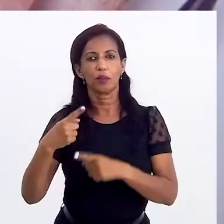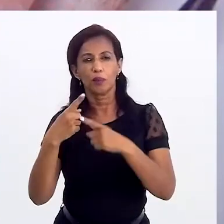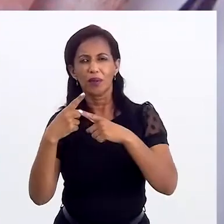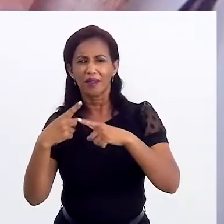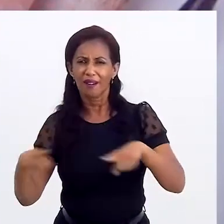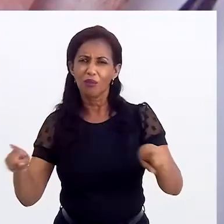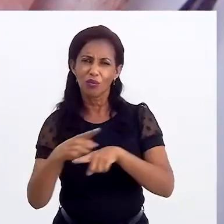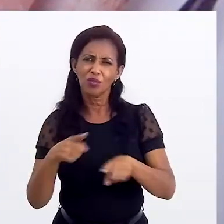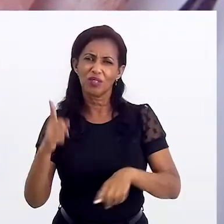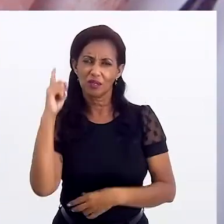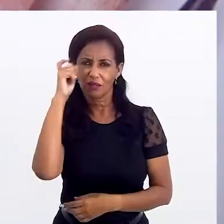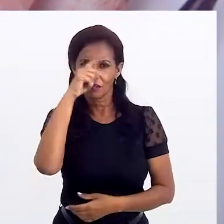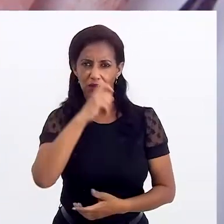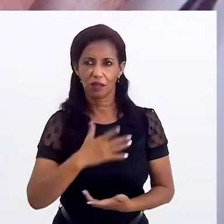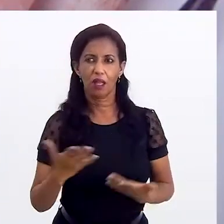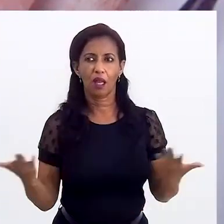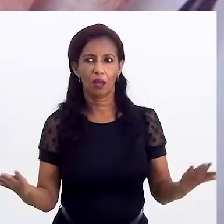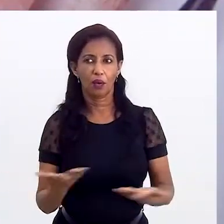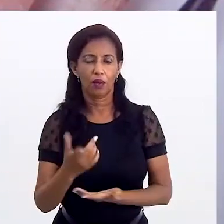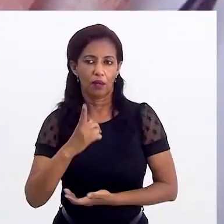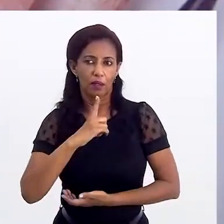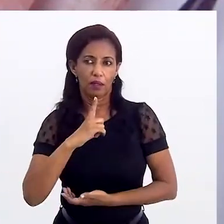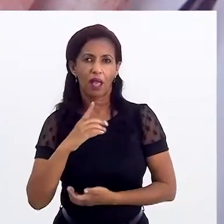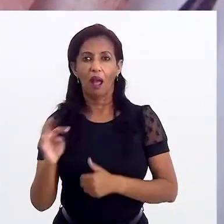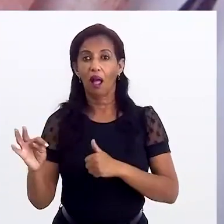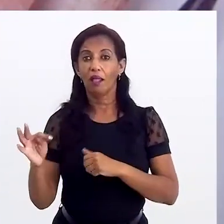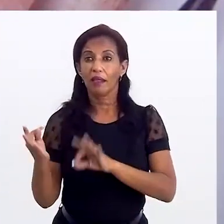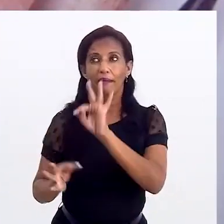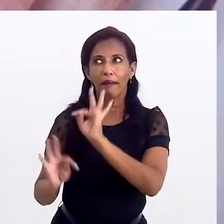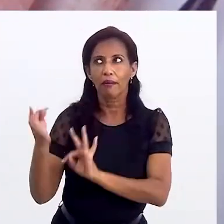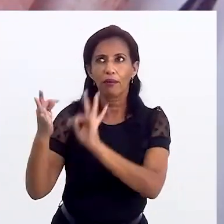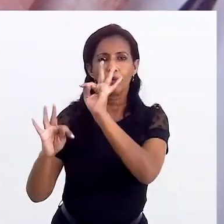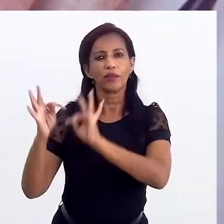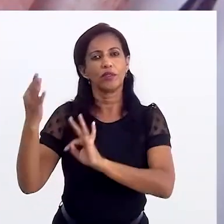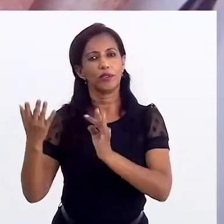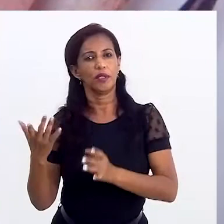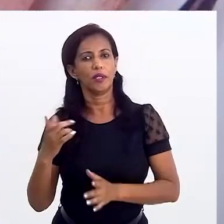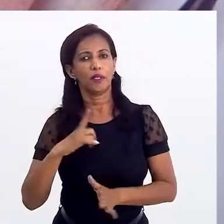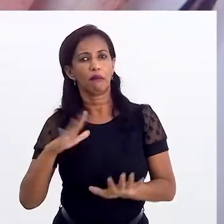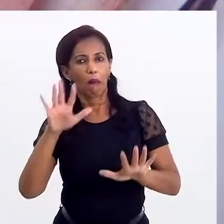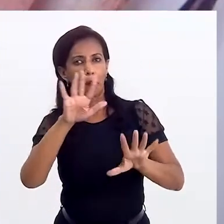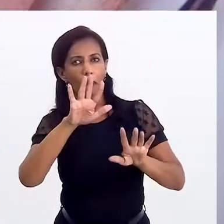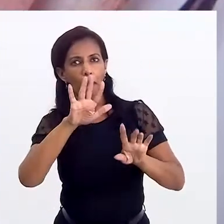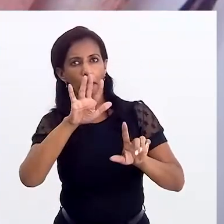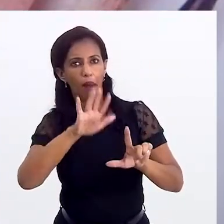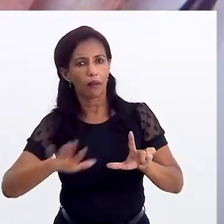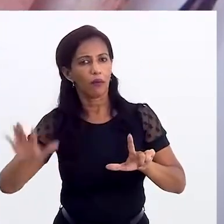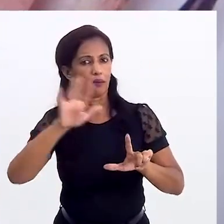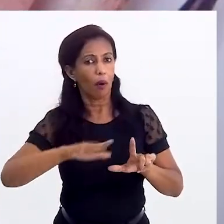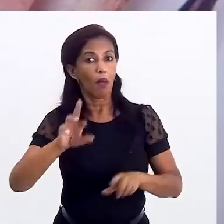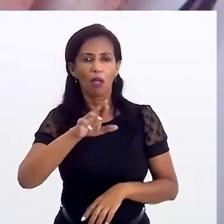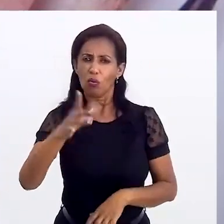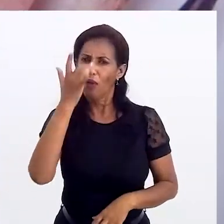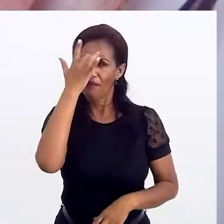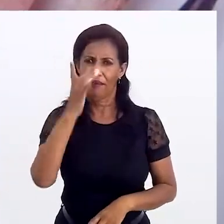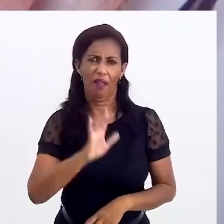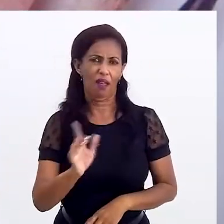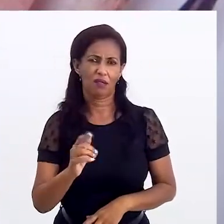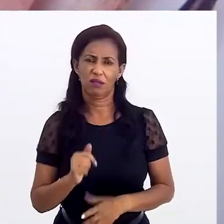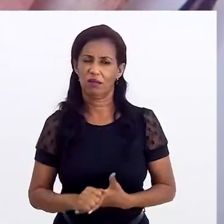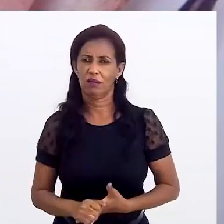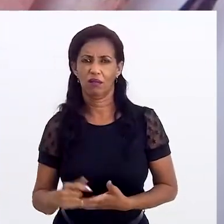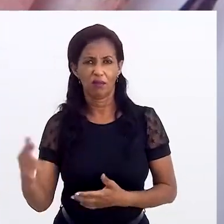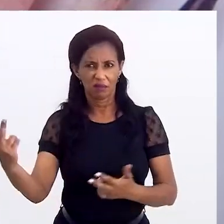mercado difícil. Agora, a gente tem as tecnologias, né, as plataformas, mas não é tão fácil assim